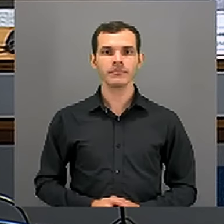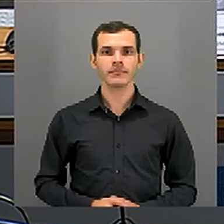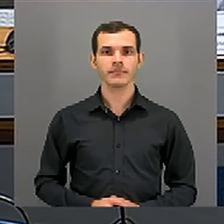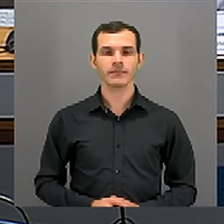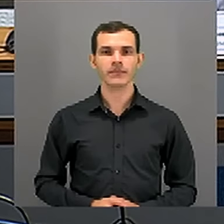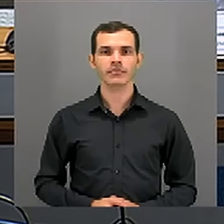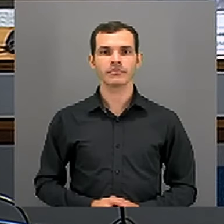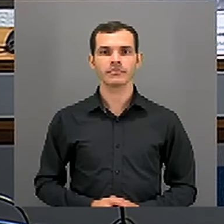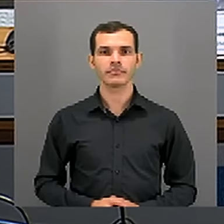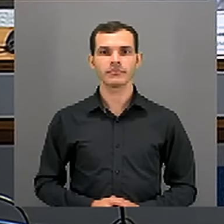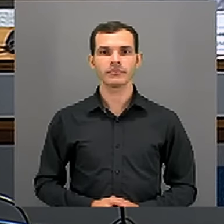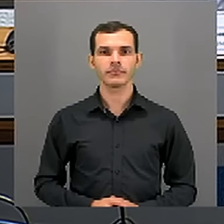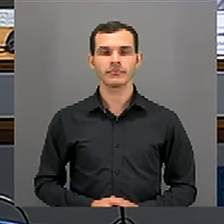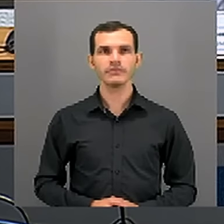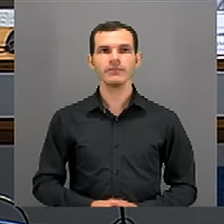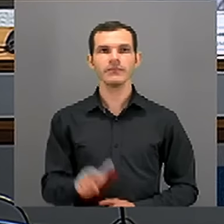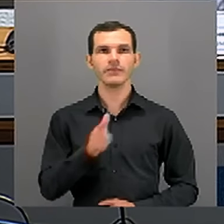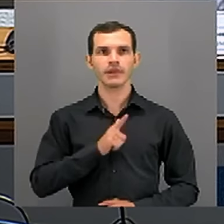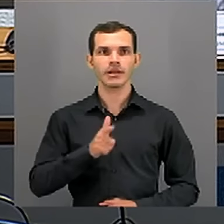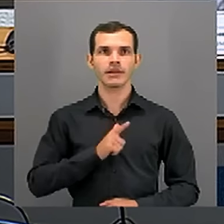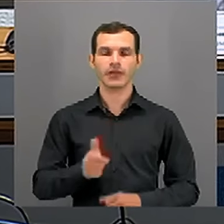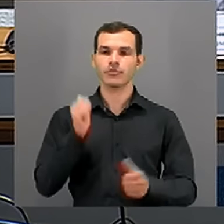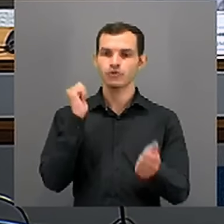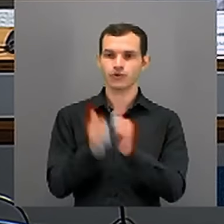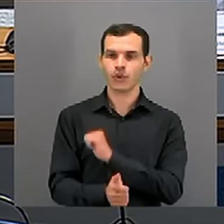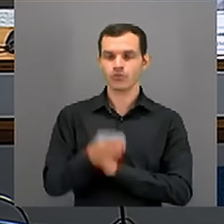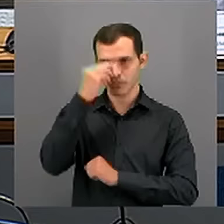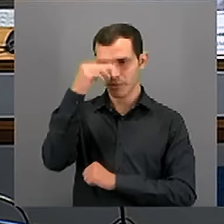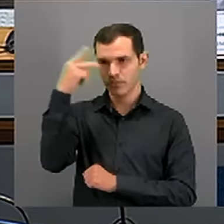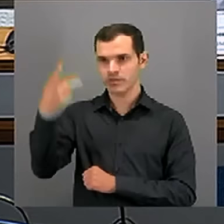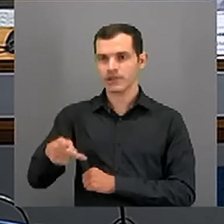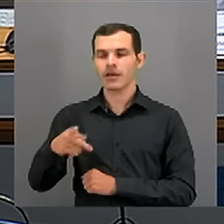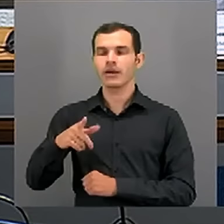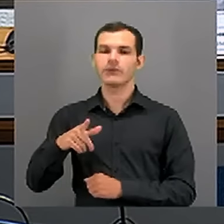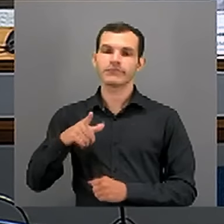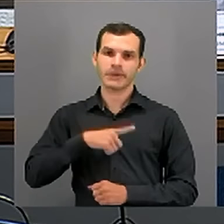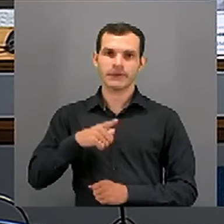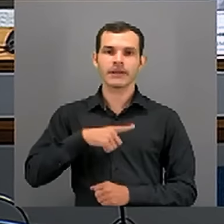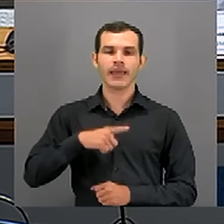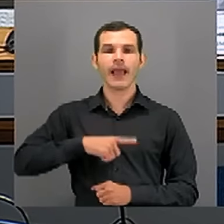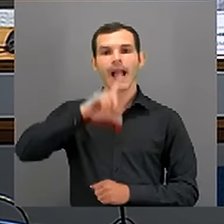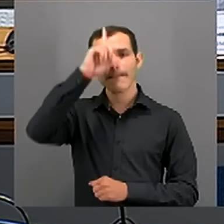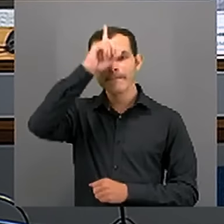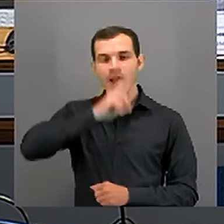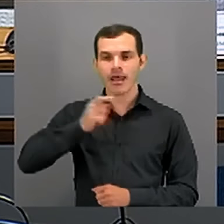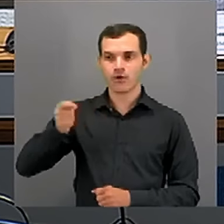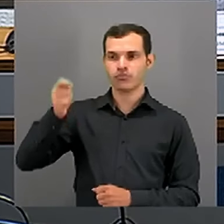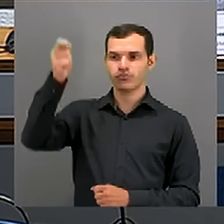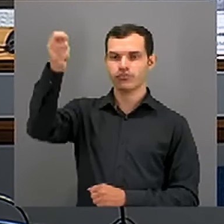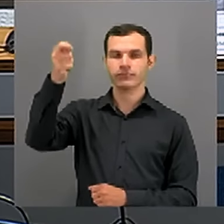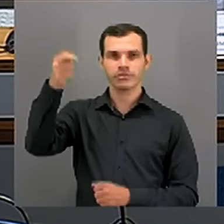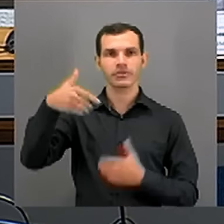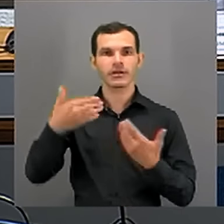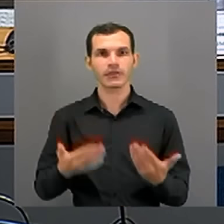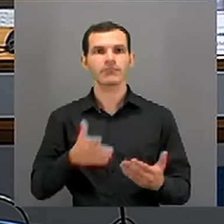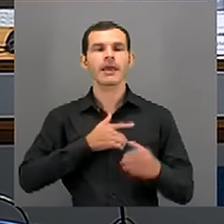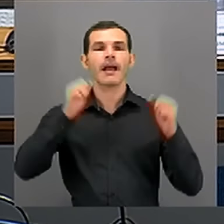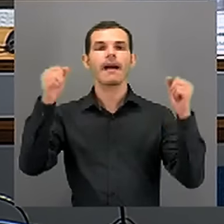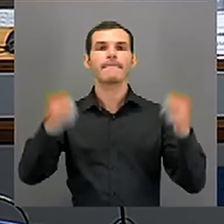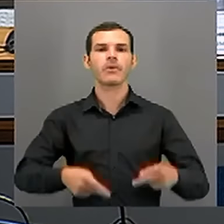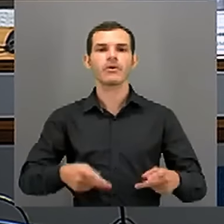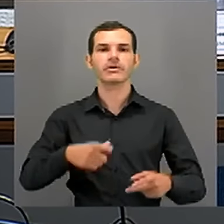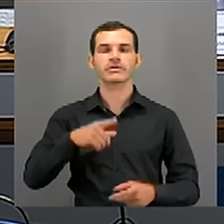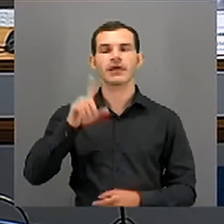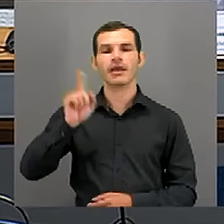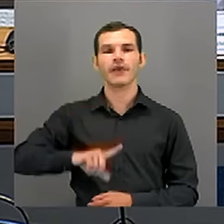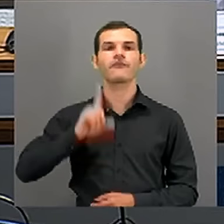jogos em que o seu sobrinho levou cartão amarelo. Muitas das apostas foram feitas na Baixada Fluminense. O senhor acha